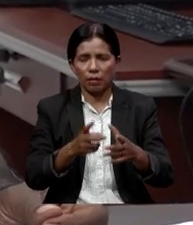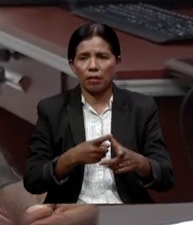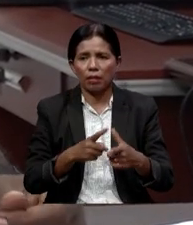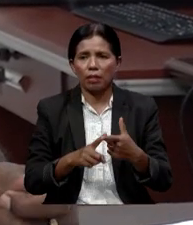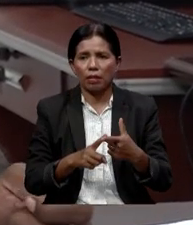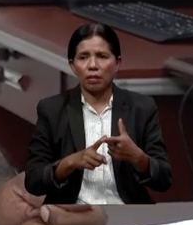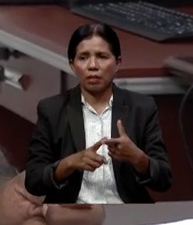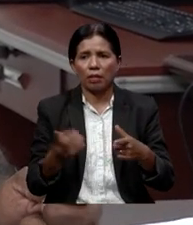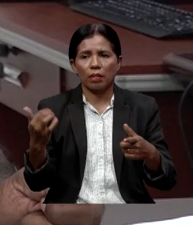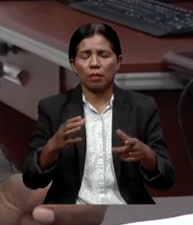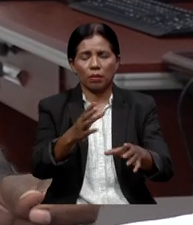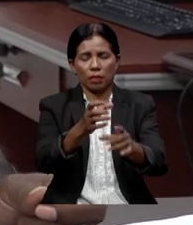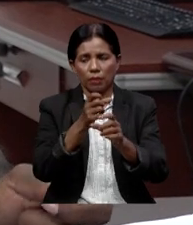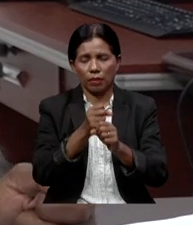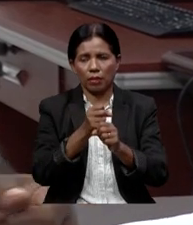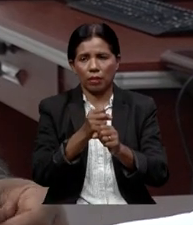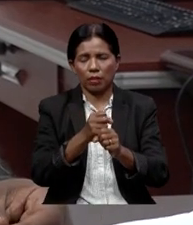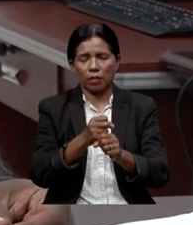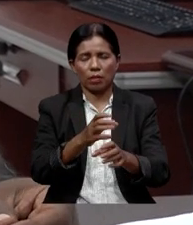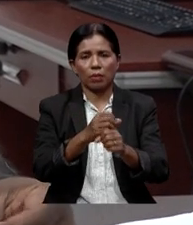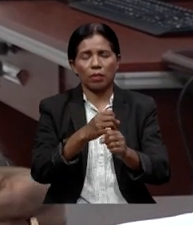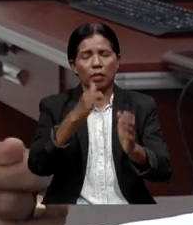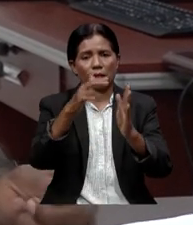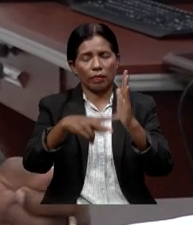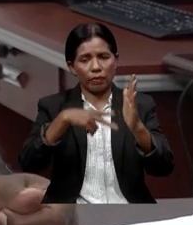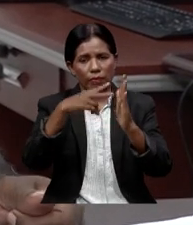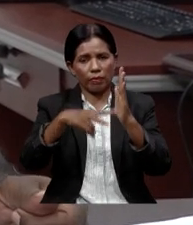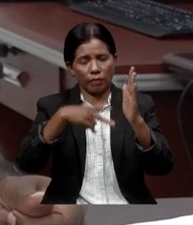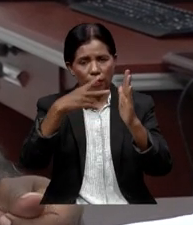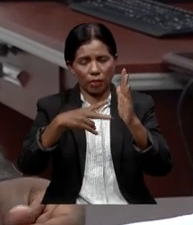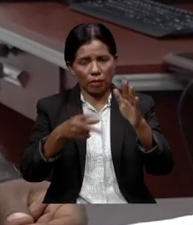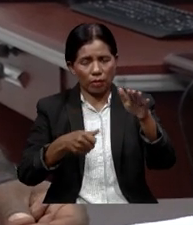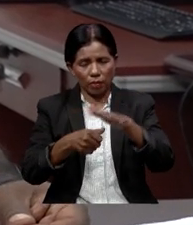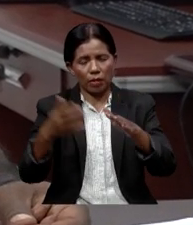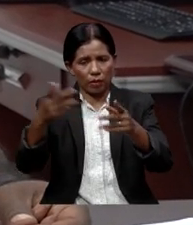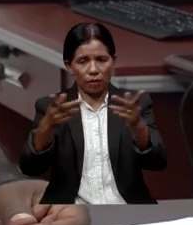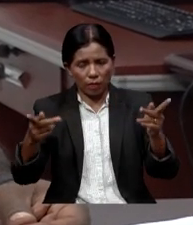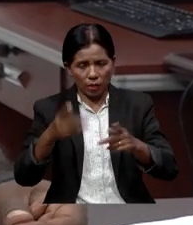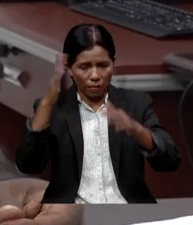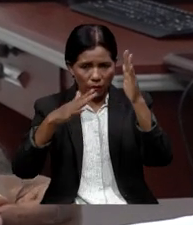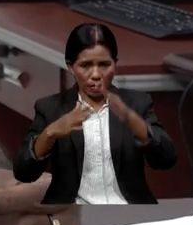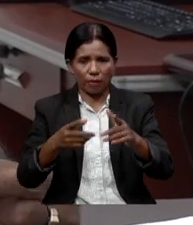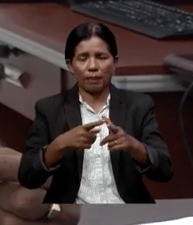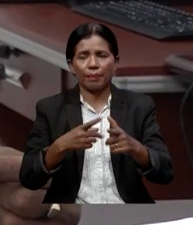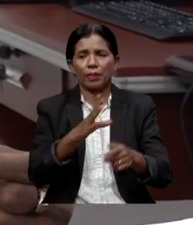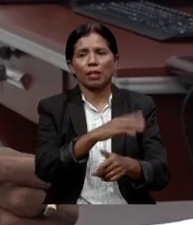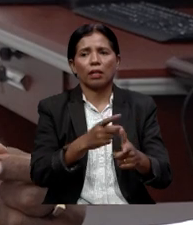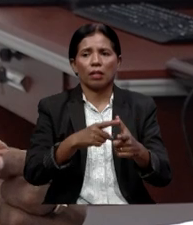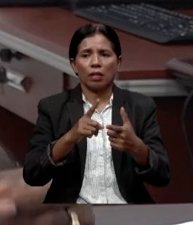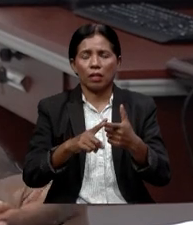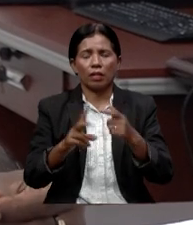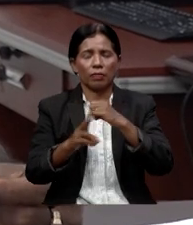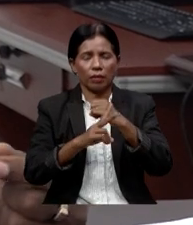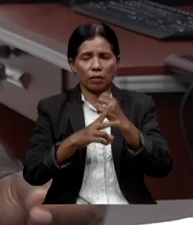e ita mos recolha CCTV nebe maka iha fatina acontecimento. E mos, vitima